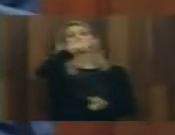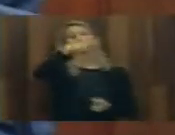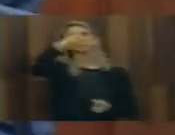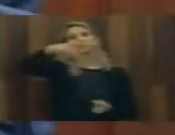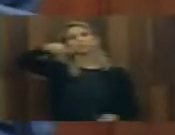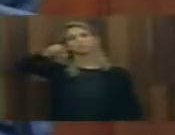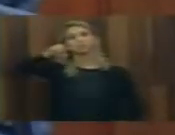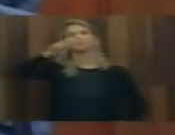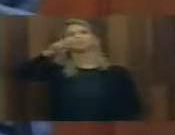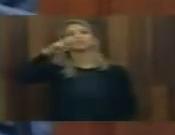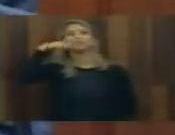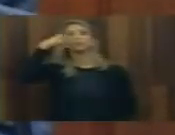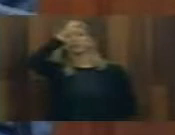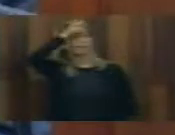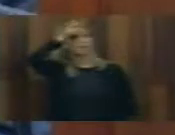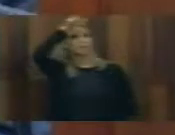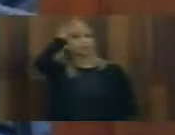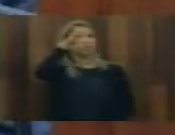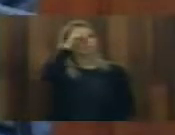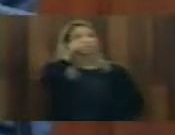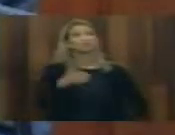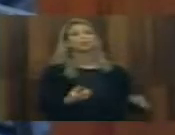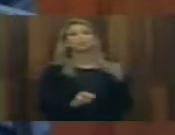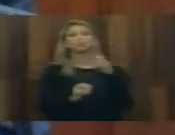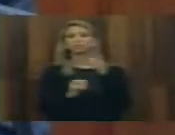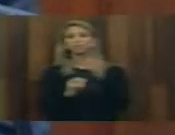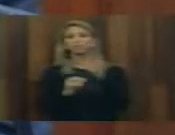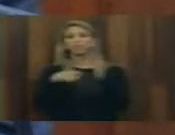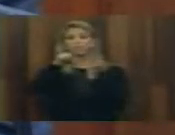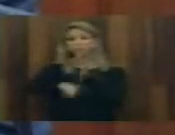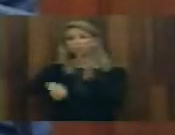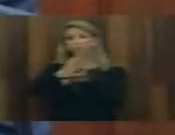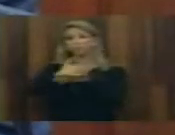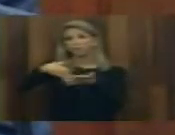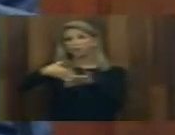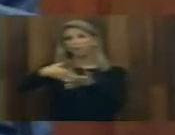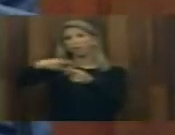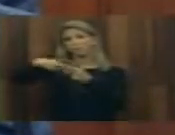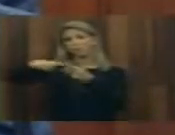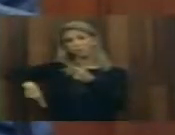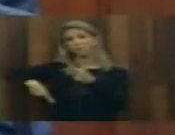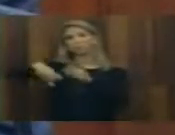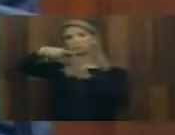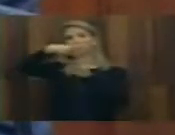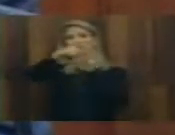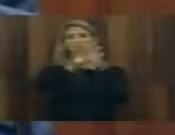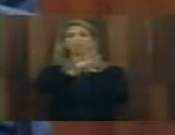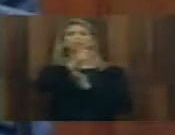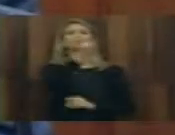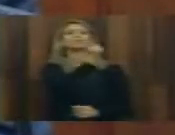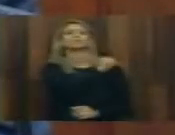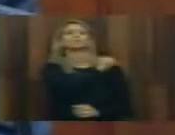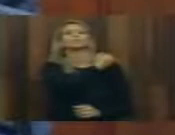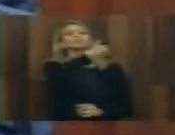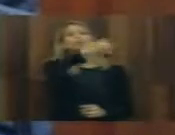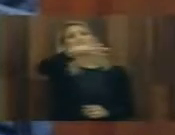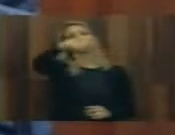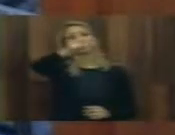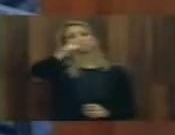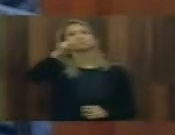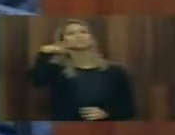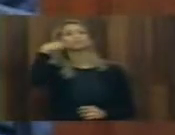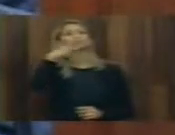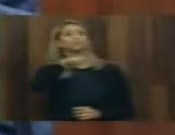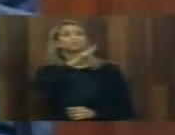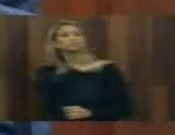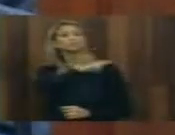57/19, promovente Adriano Guilherme de Teves Moreno. Veto total oposto ao projeto de lei 198/17, de autoria do vereador